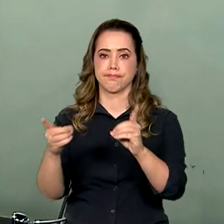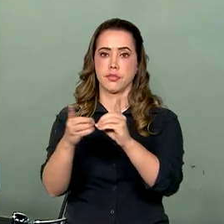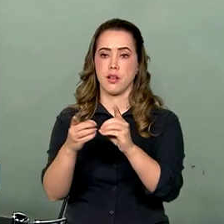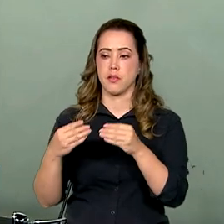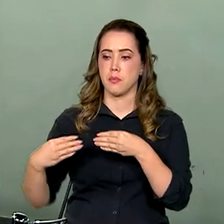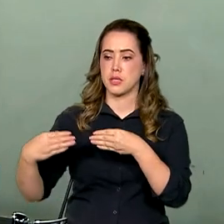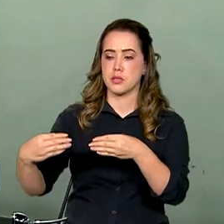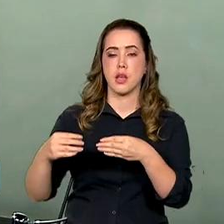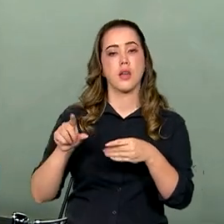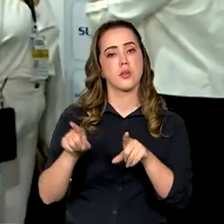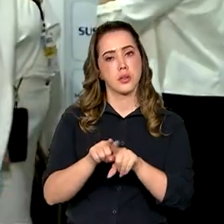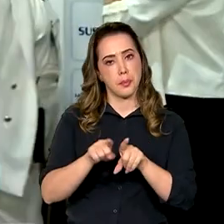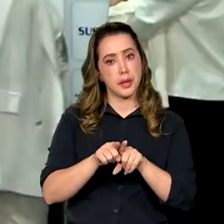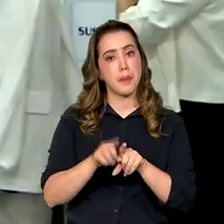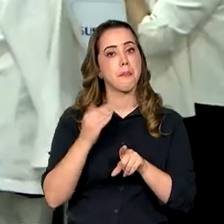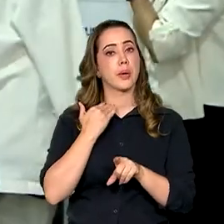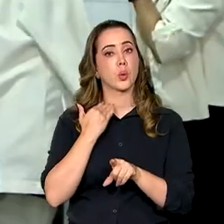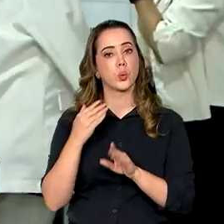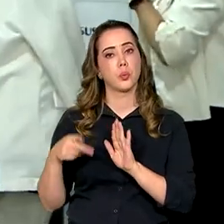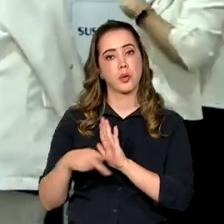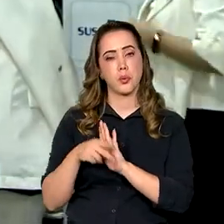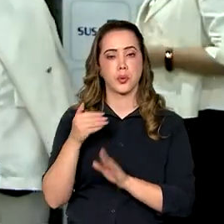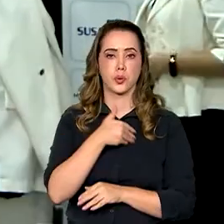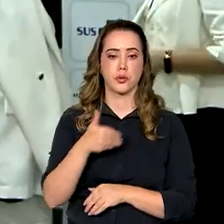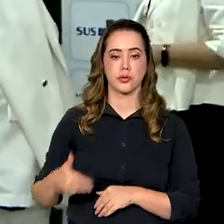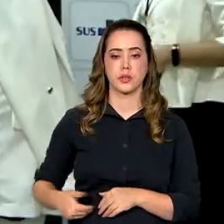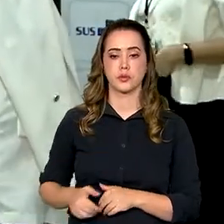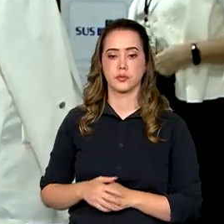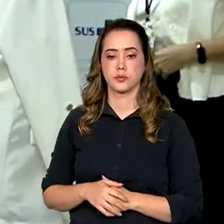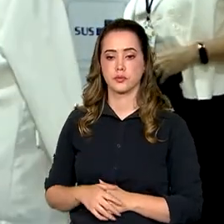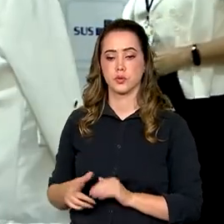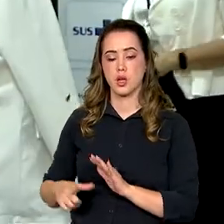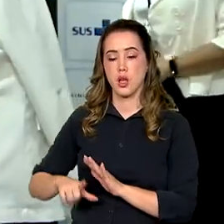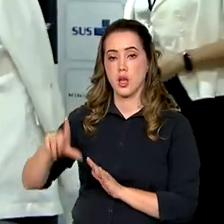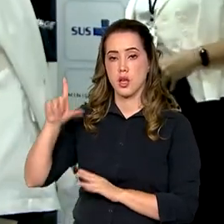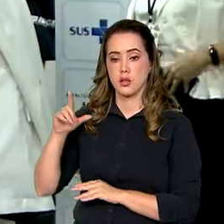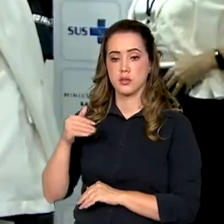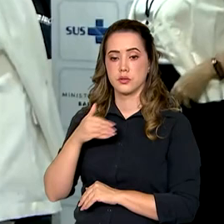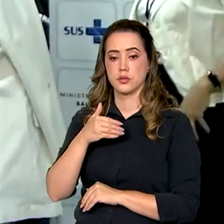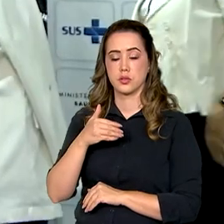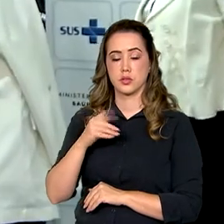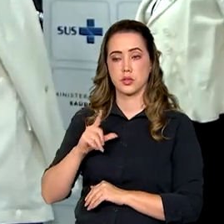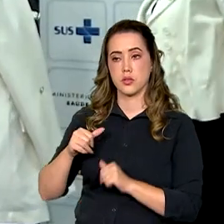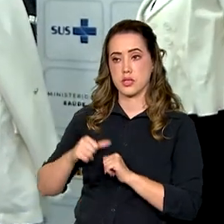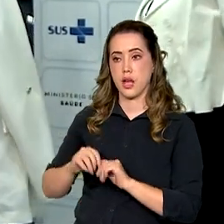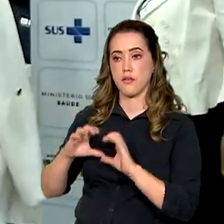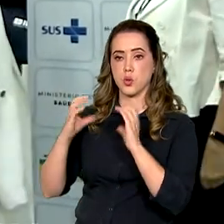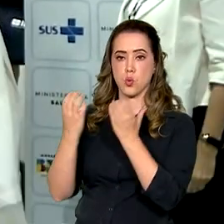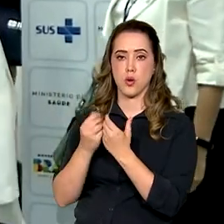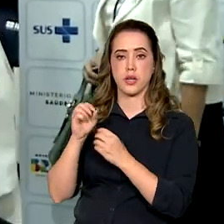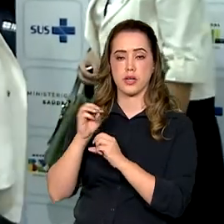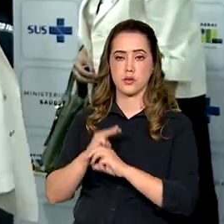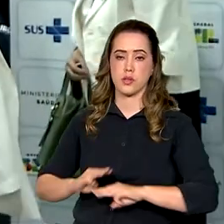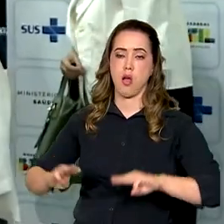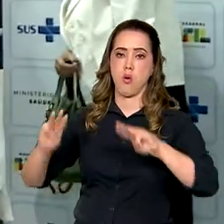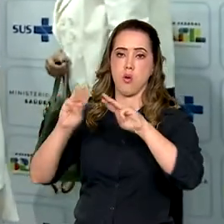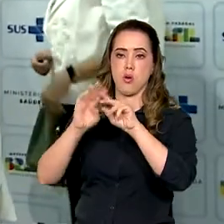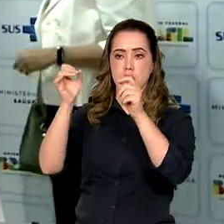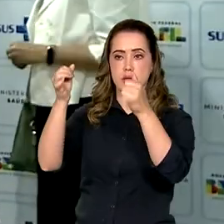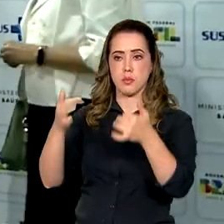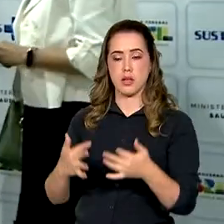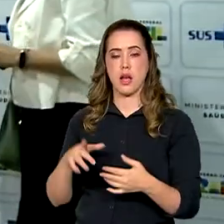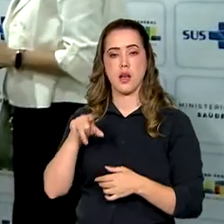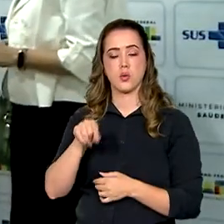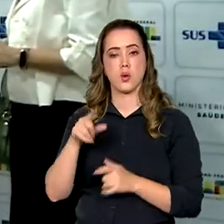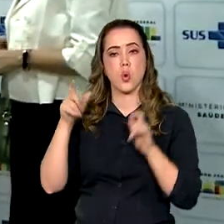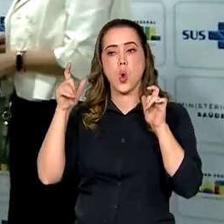e bancos públicos. Recentemente eu estive em um congresso na ONU e onde mais se falou é na